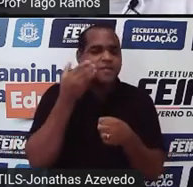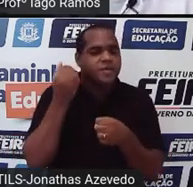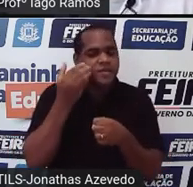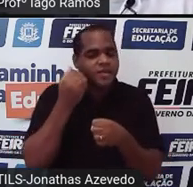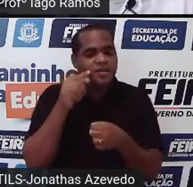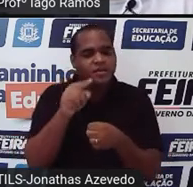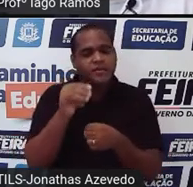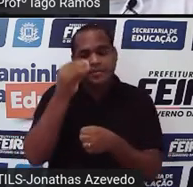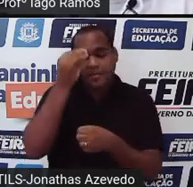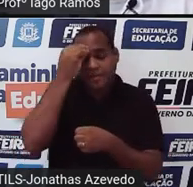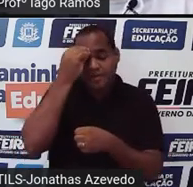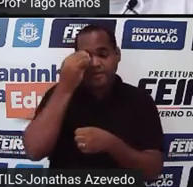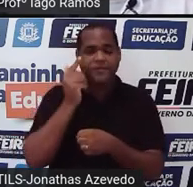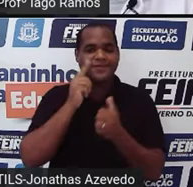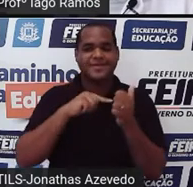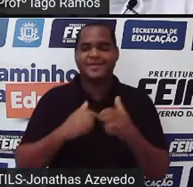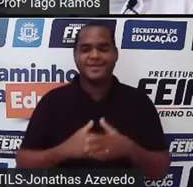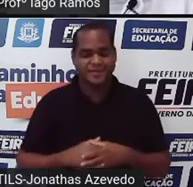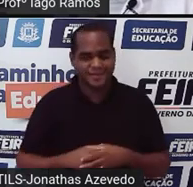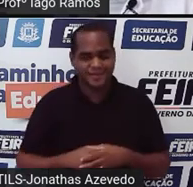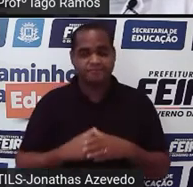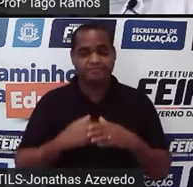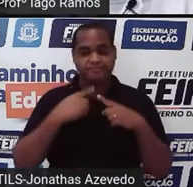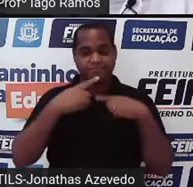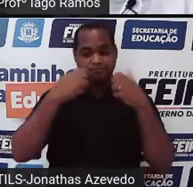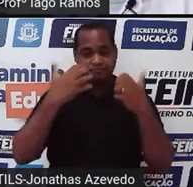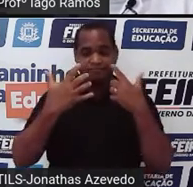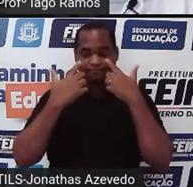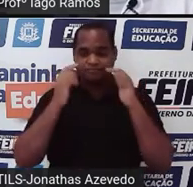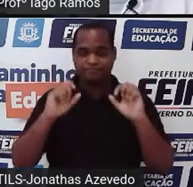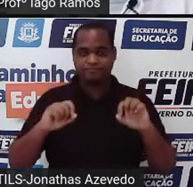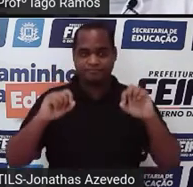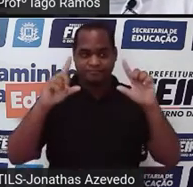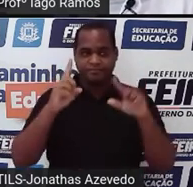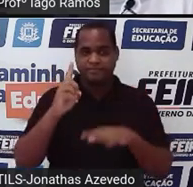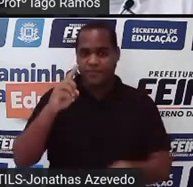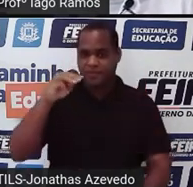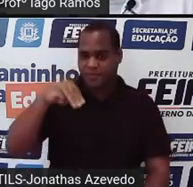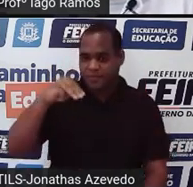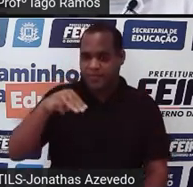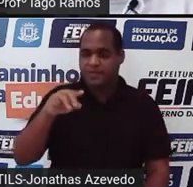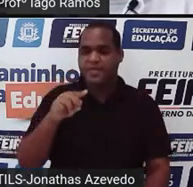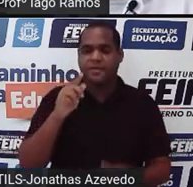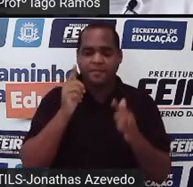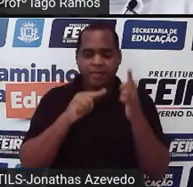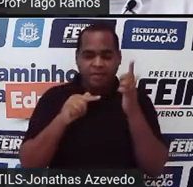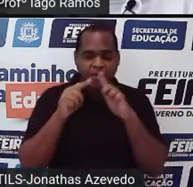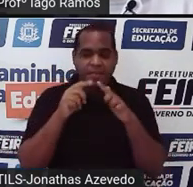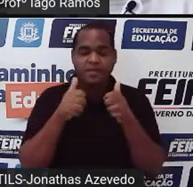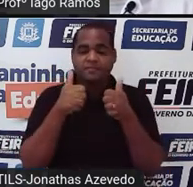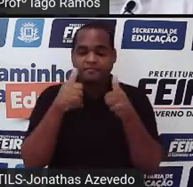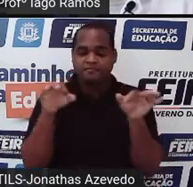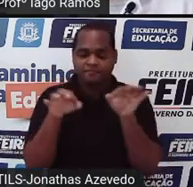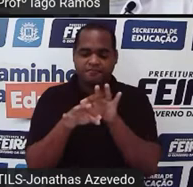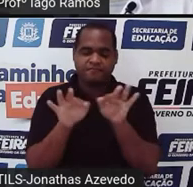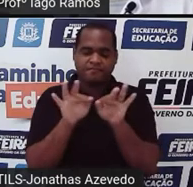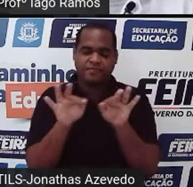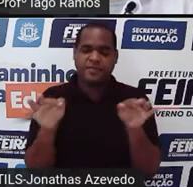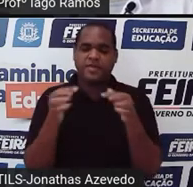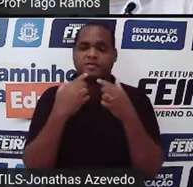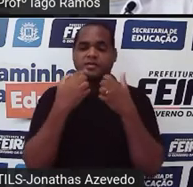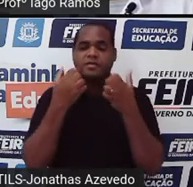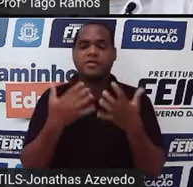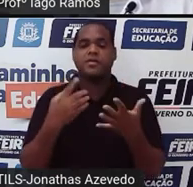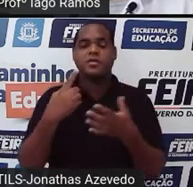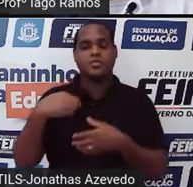memória Tá bom então na próxima tela um minutinho para você tentar completar essa frase e disse